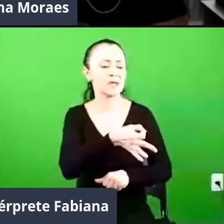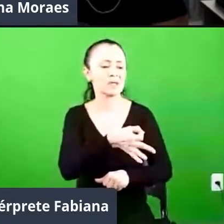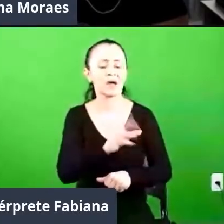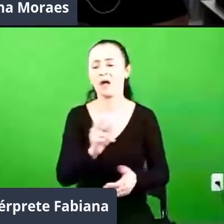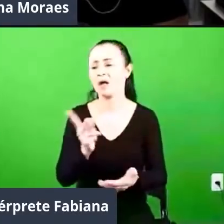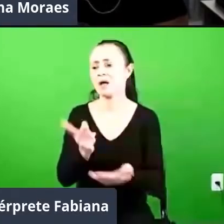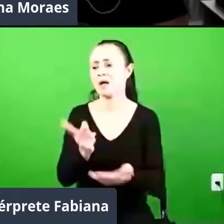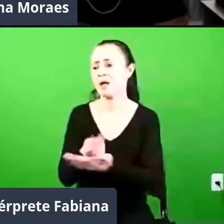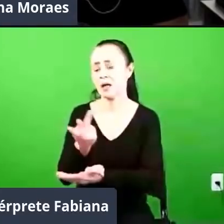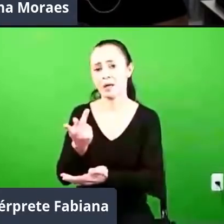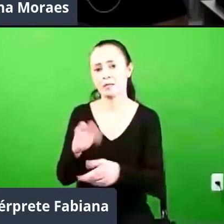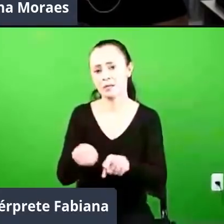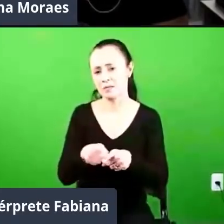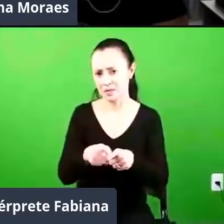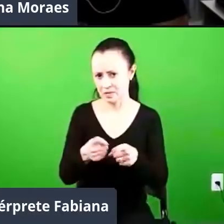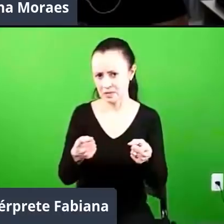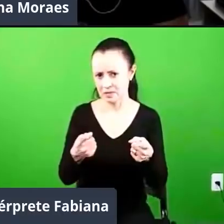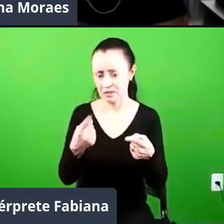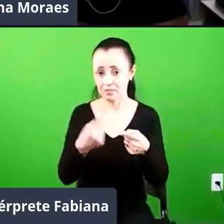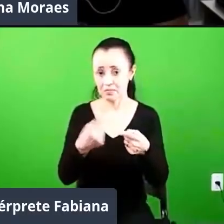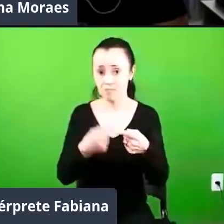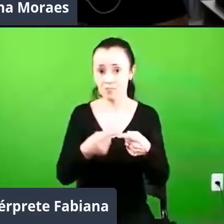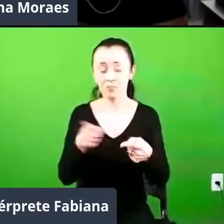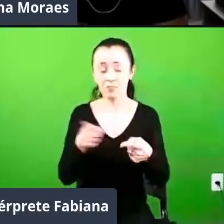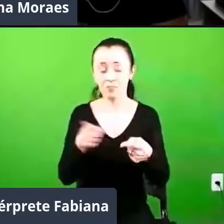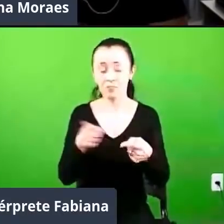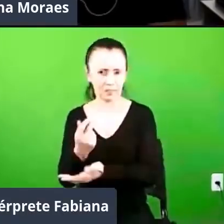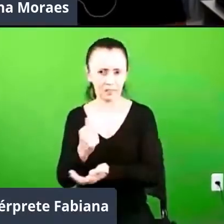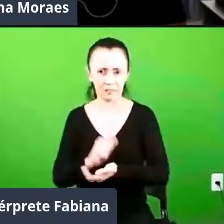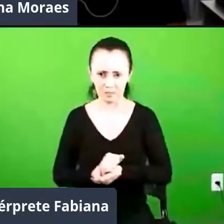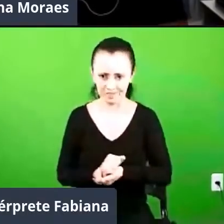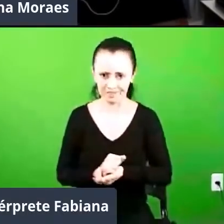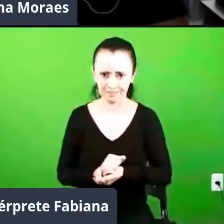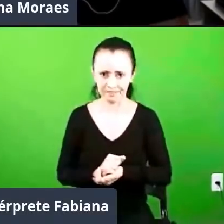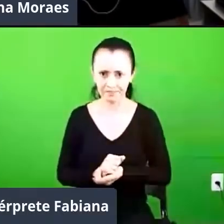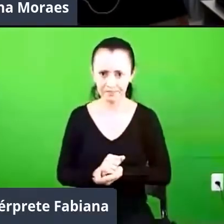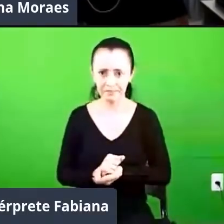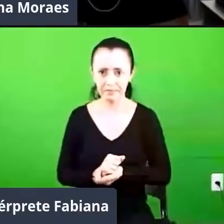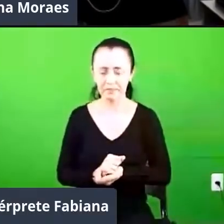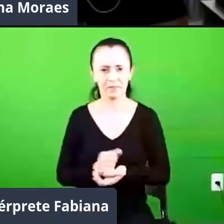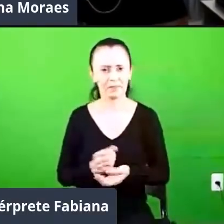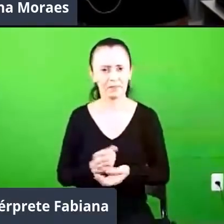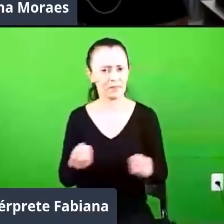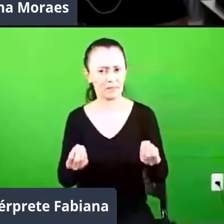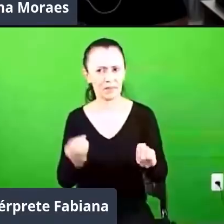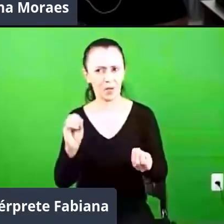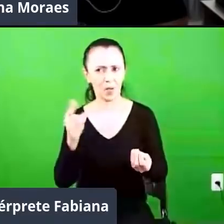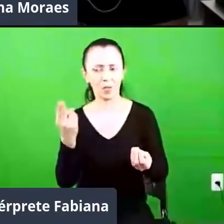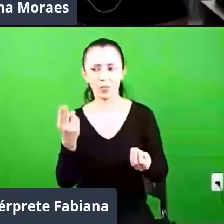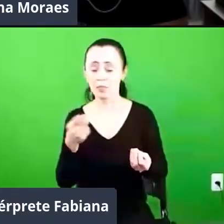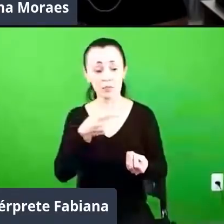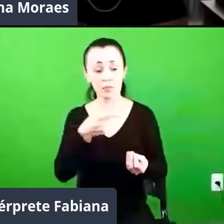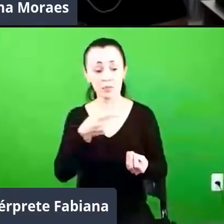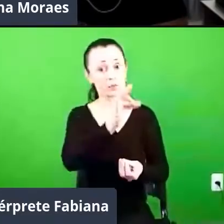do aluno, por que ele está errando? Ou até mesmo, né, Alana? Mas como que ele acertou se ontem ele não sabia fazer isso e hoje ele